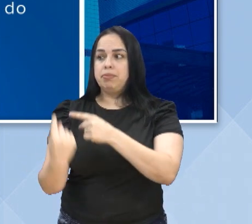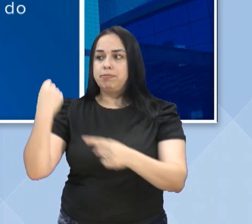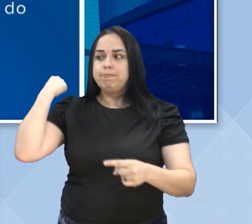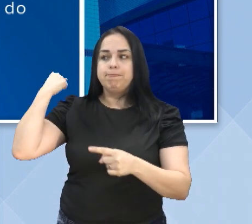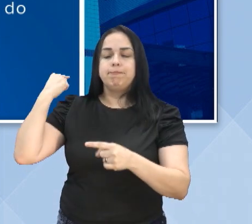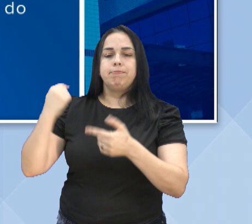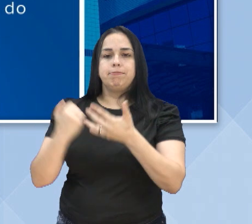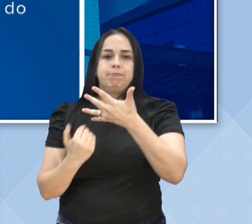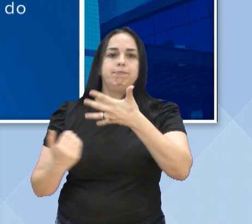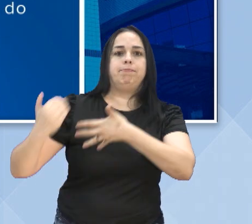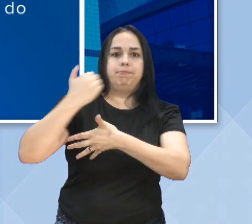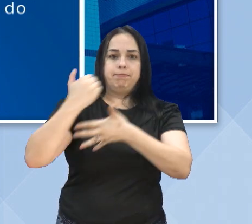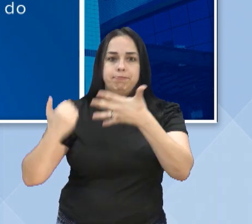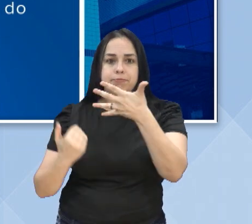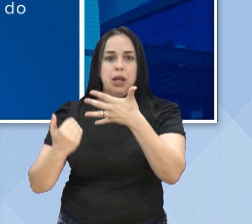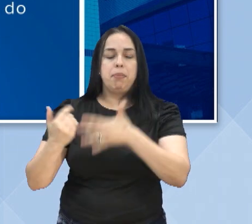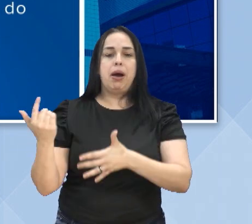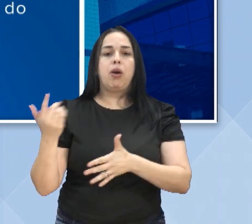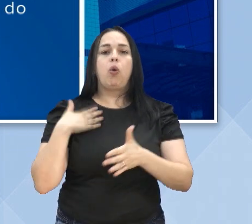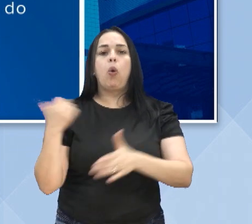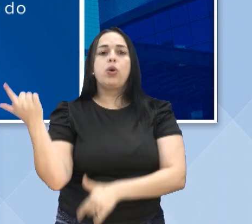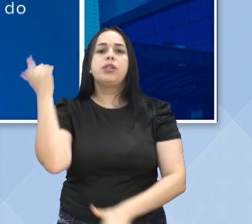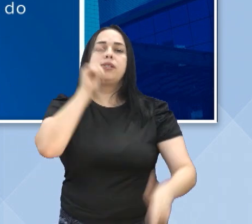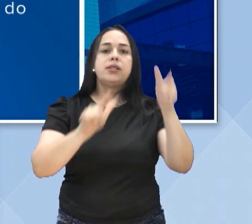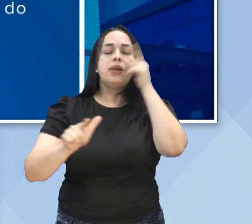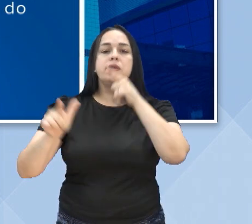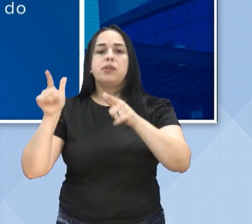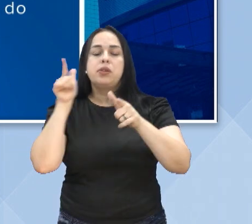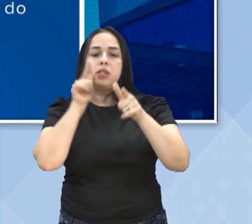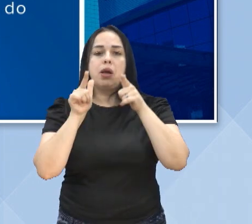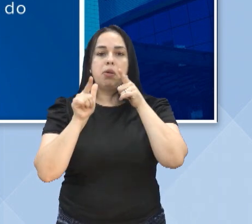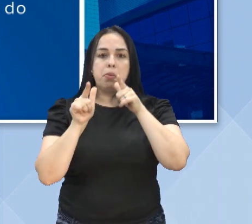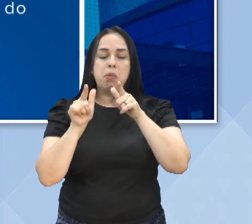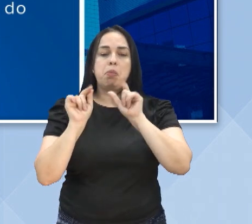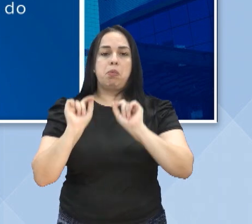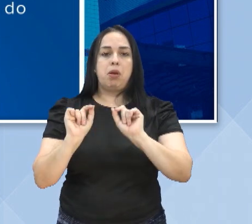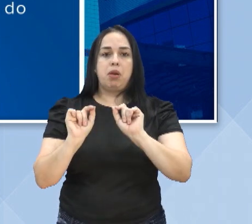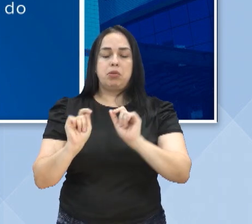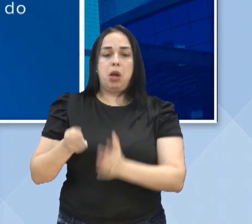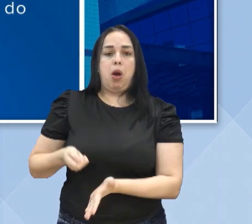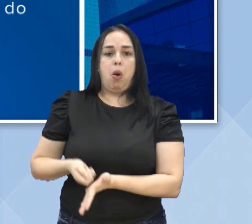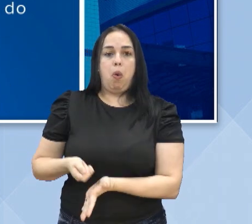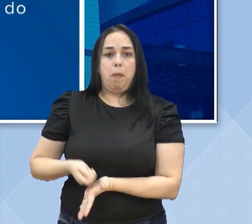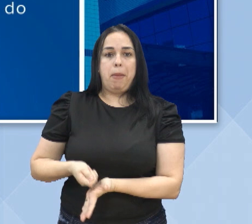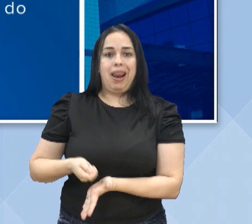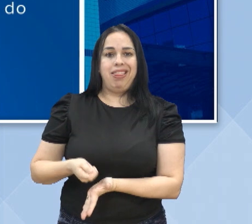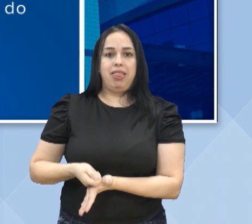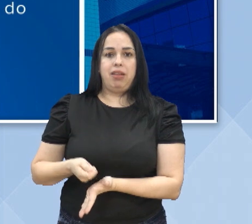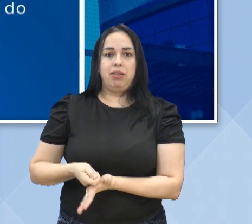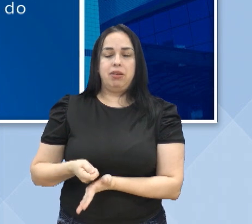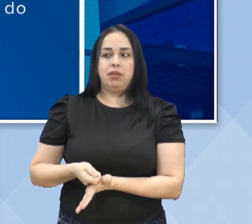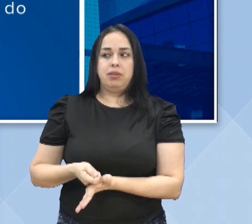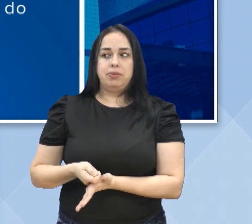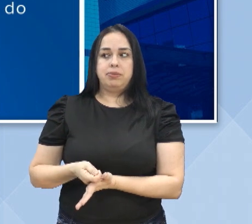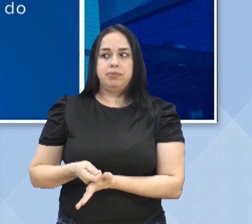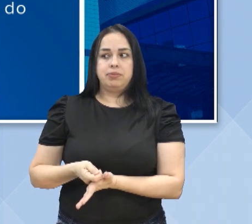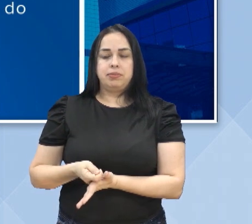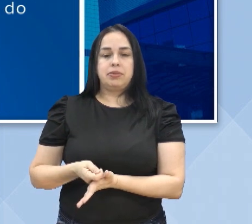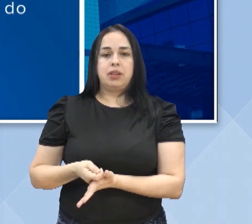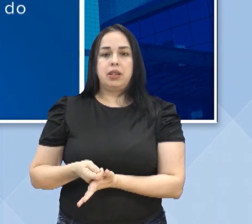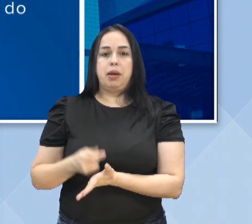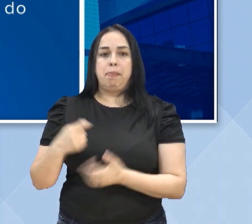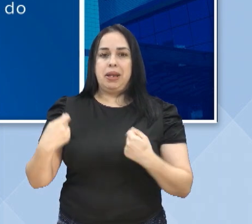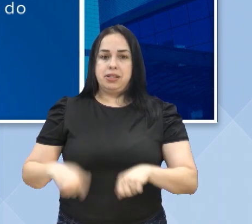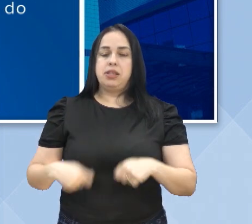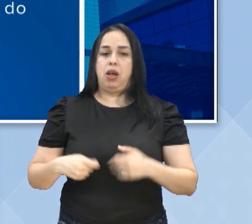autarquias, para aumentar o período de concessão obrigatória no intervalo para a